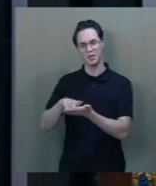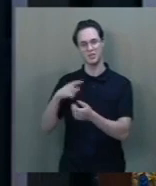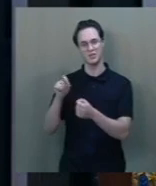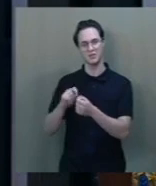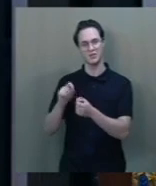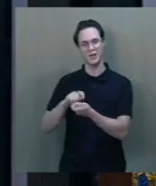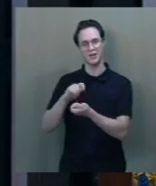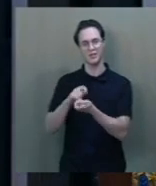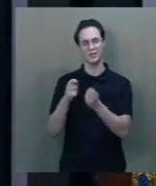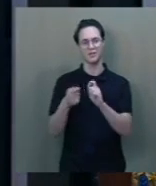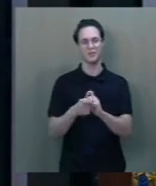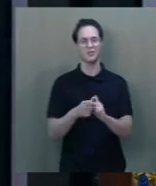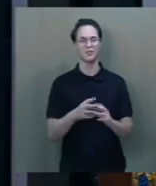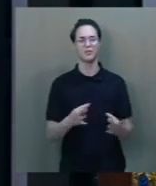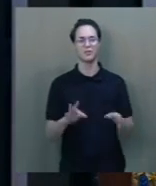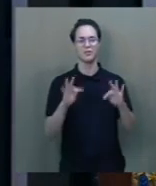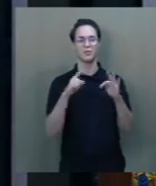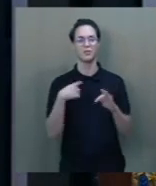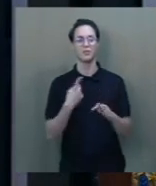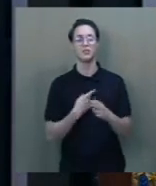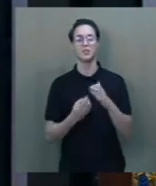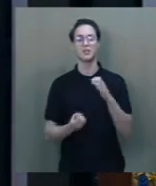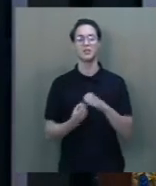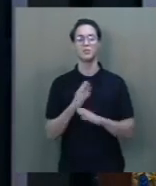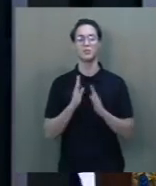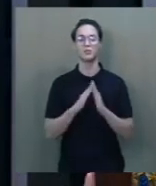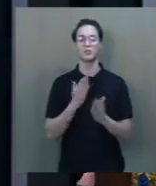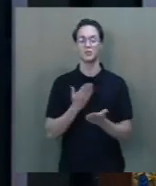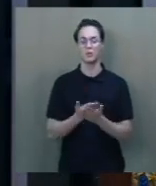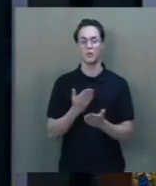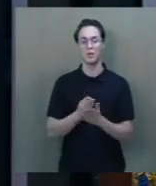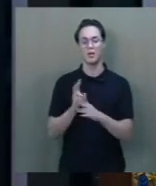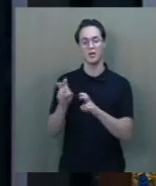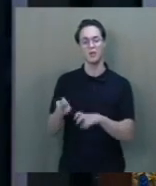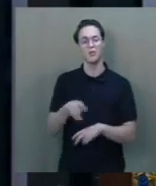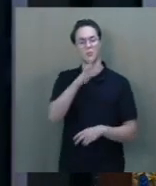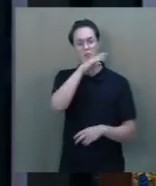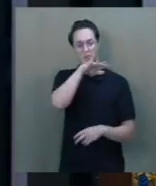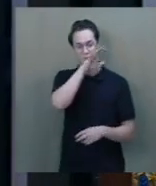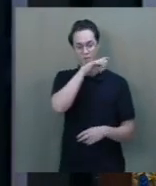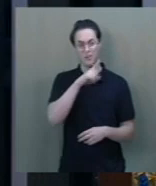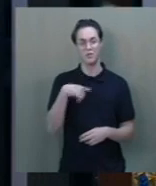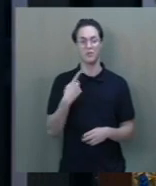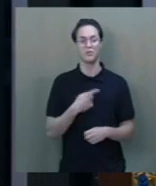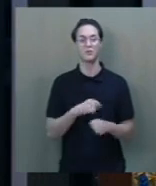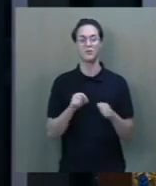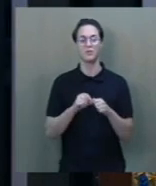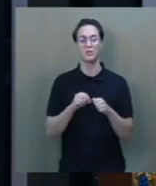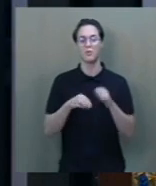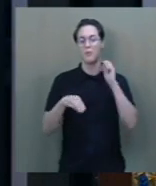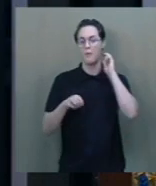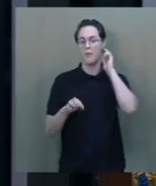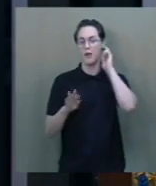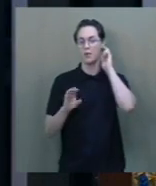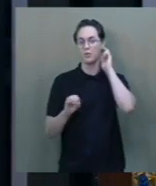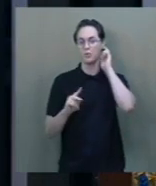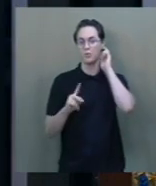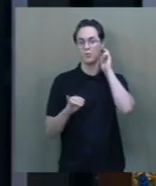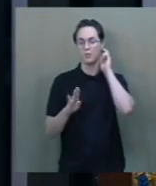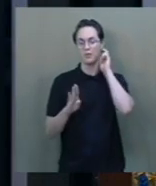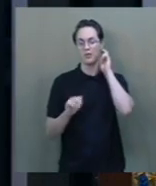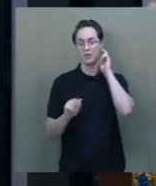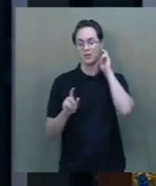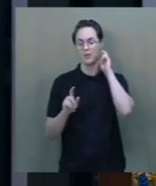grande escola da agropecuária no país. Criamos, via decreto, o Matopiba, a última fronteira agrícola do